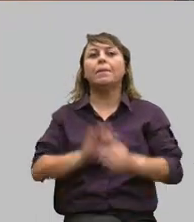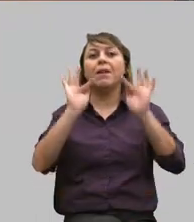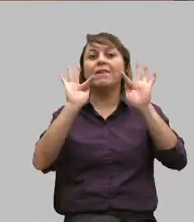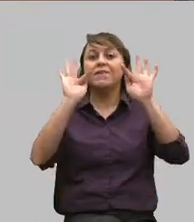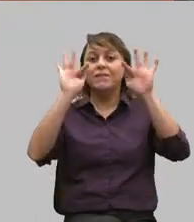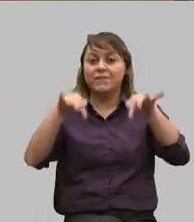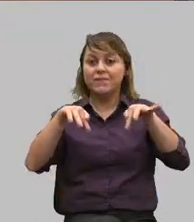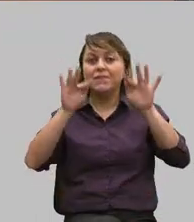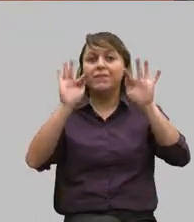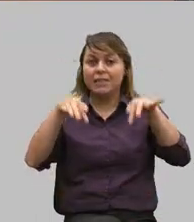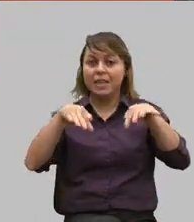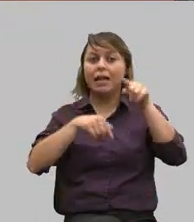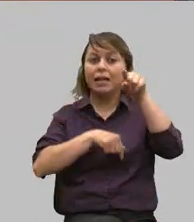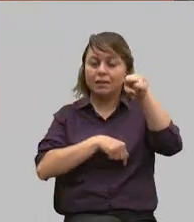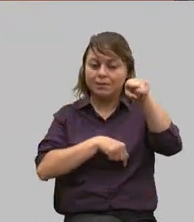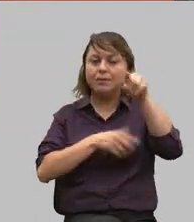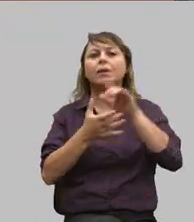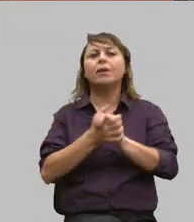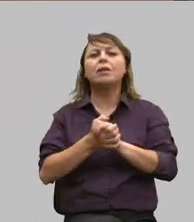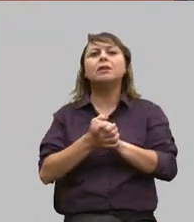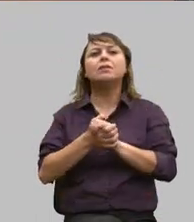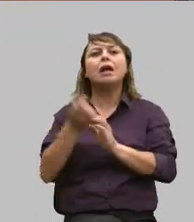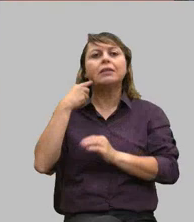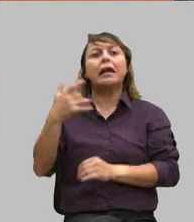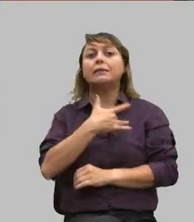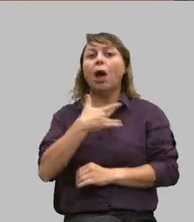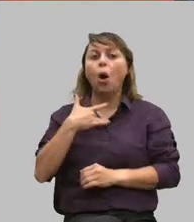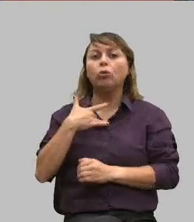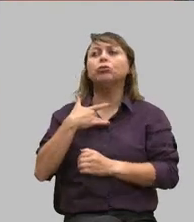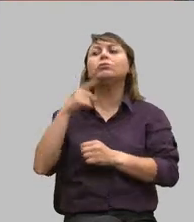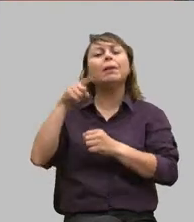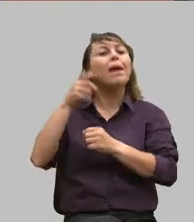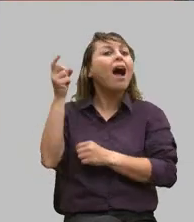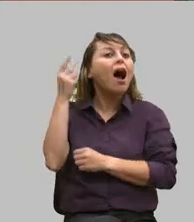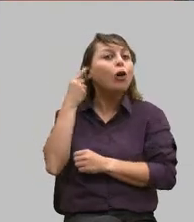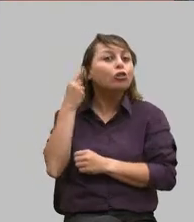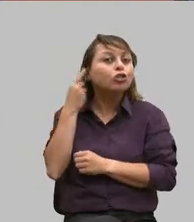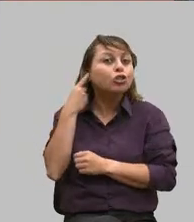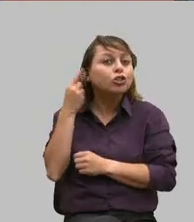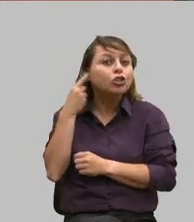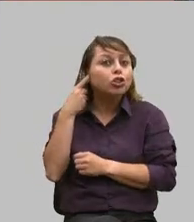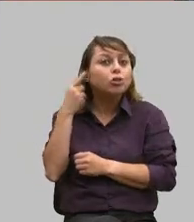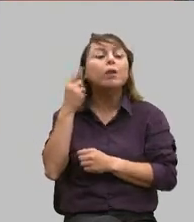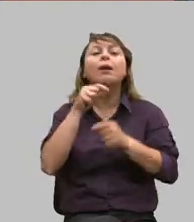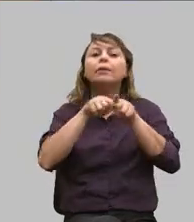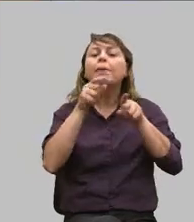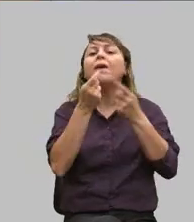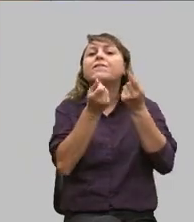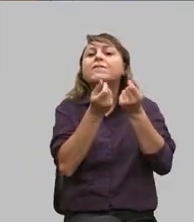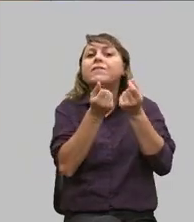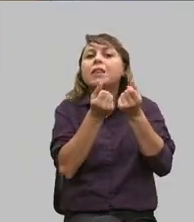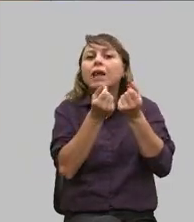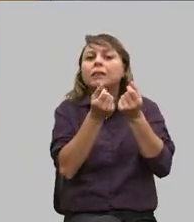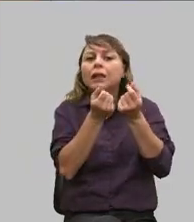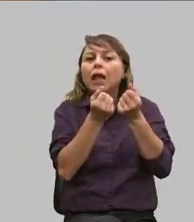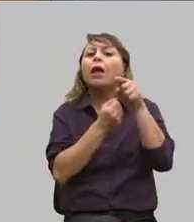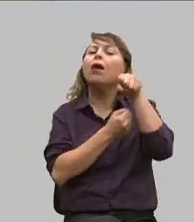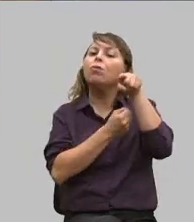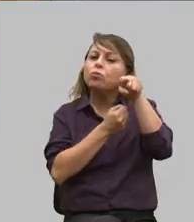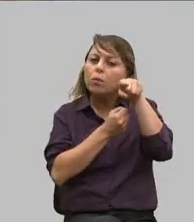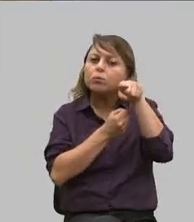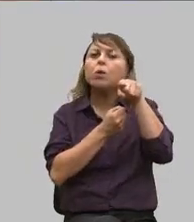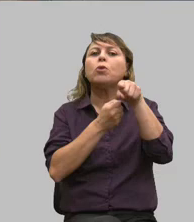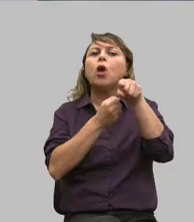da Saúde auditiva então a gente tá falando de um incentivo financeiro para alguns procedimentos também mais importante que isso além dos